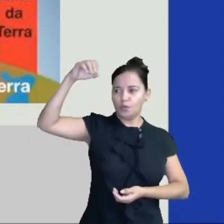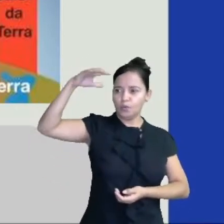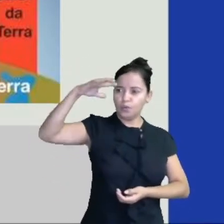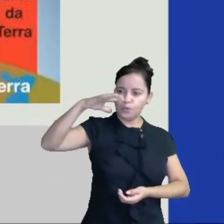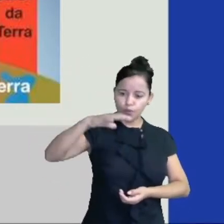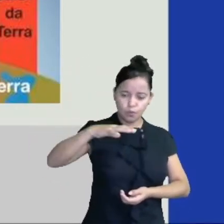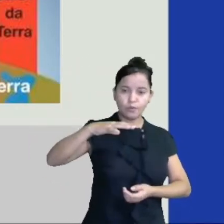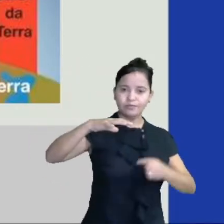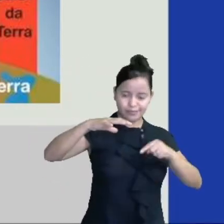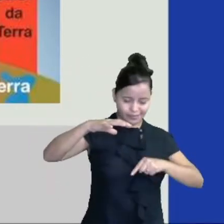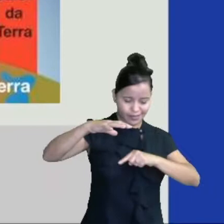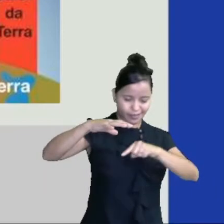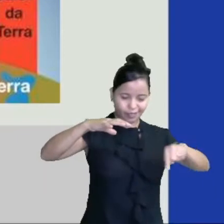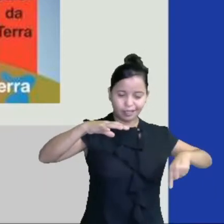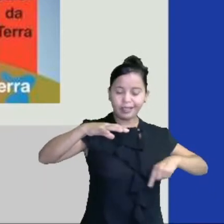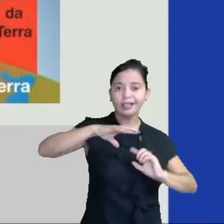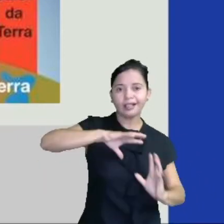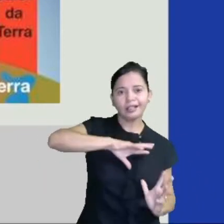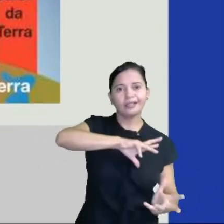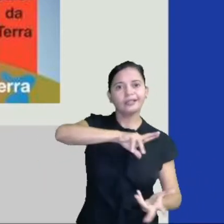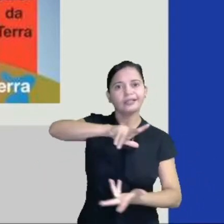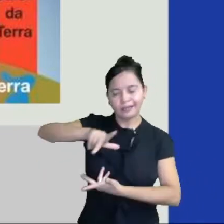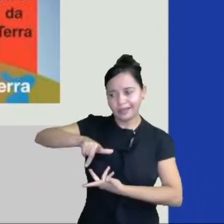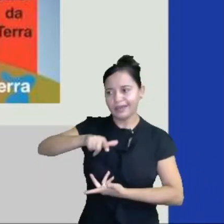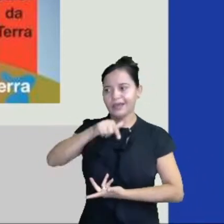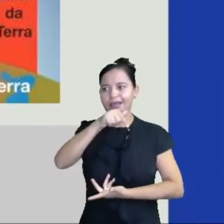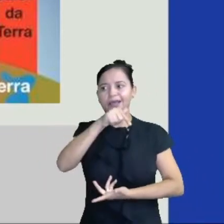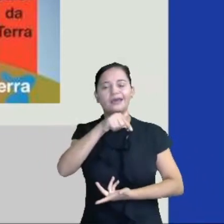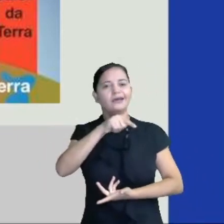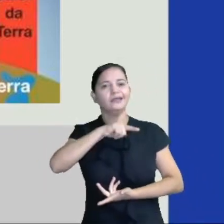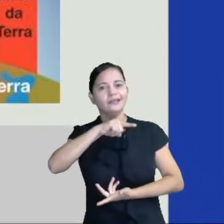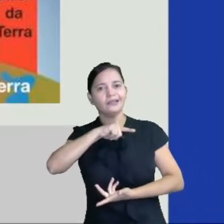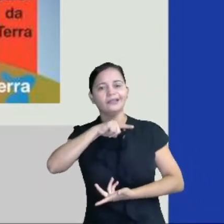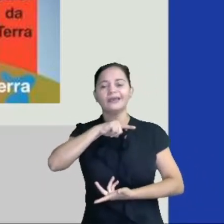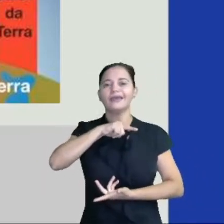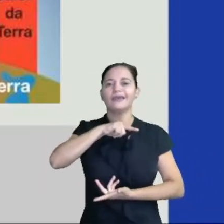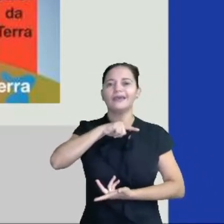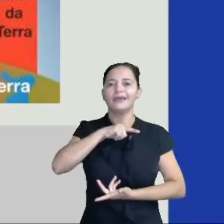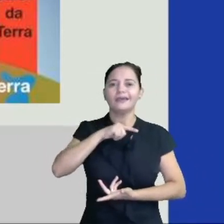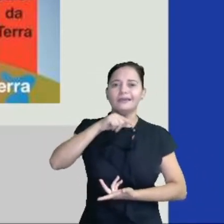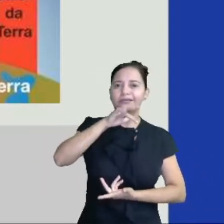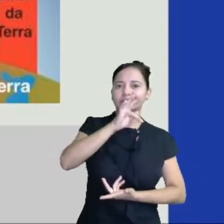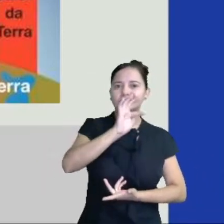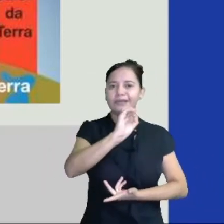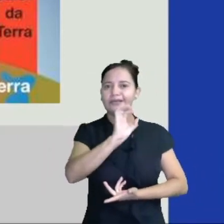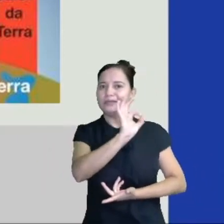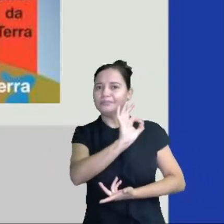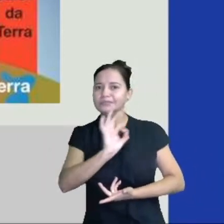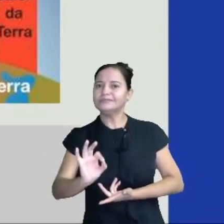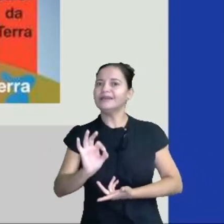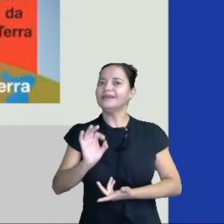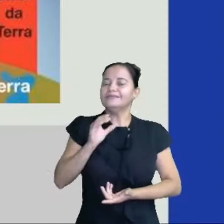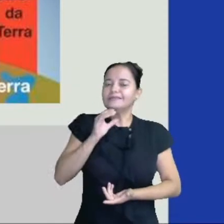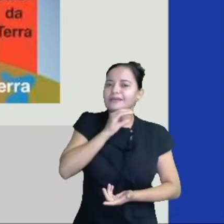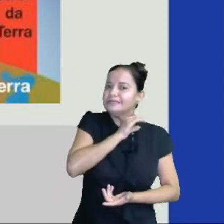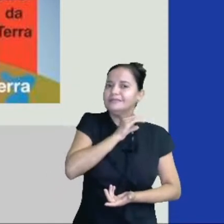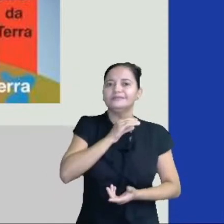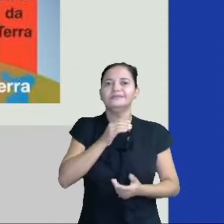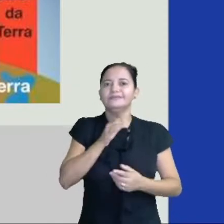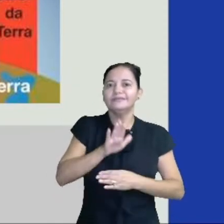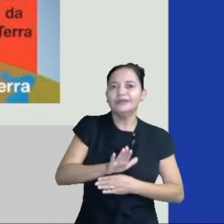do nosso planeta, boa parte dela, 70% é retido, então vai manter esse ambiente quentinho e propício a garantir a